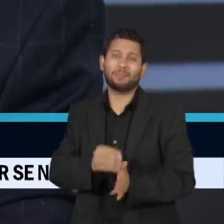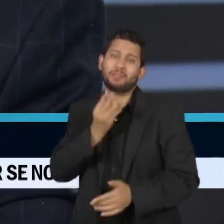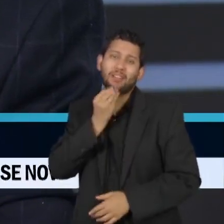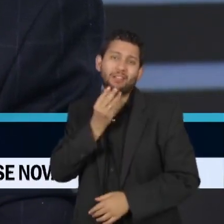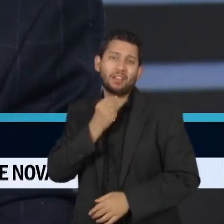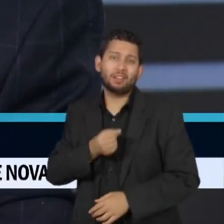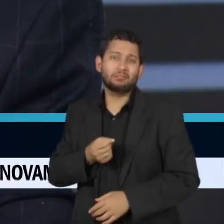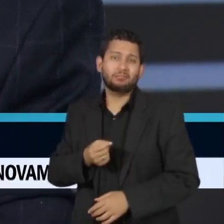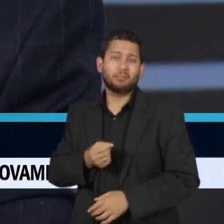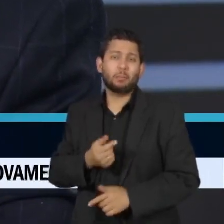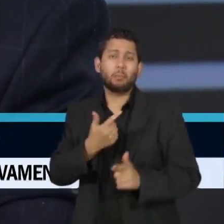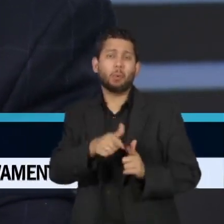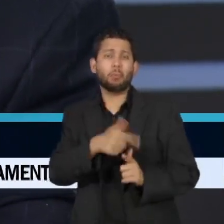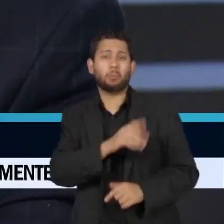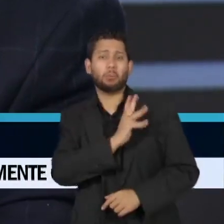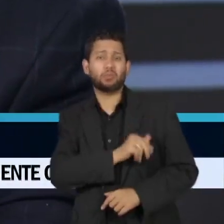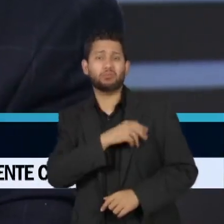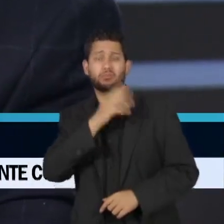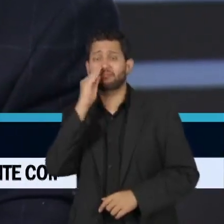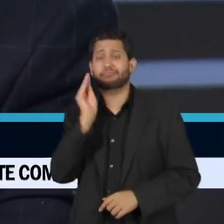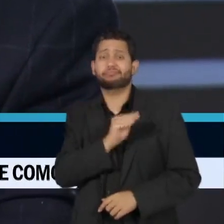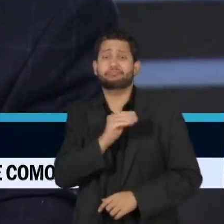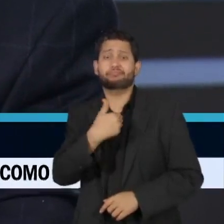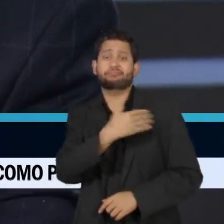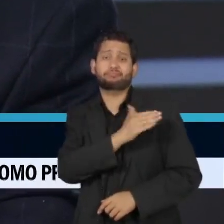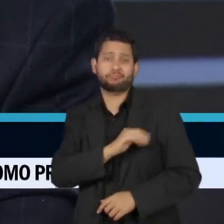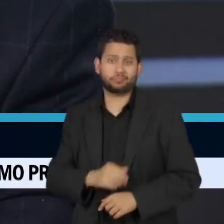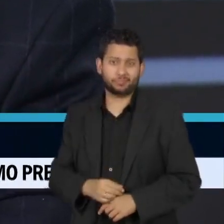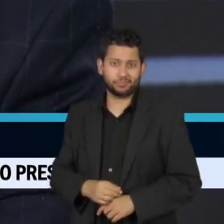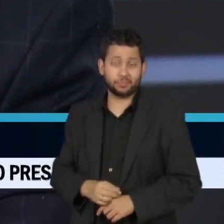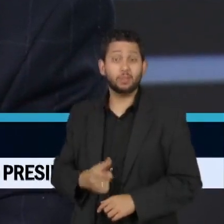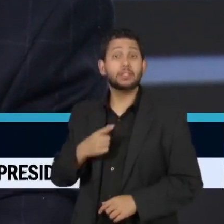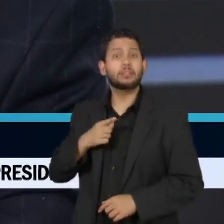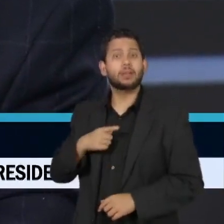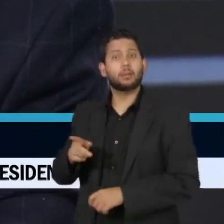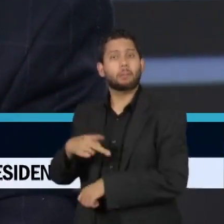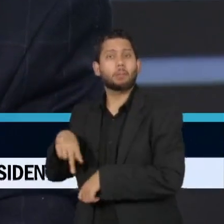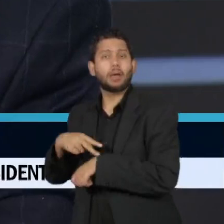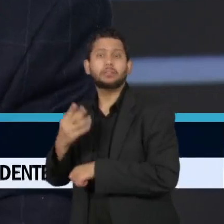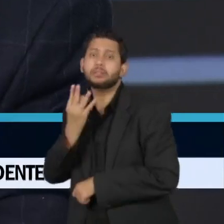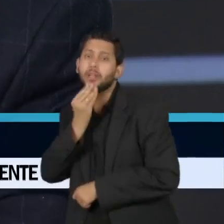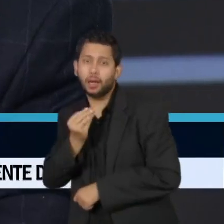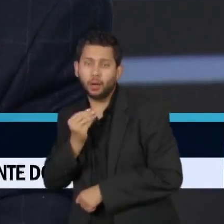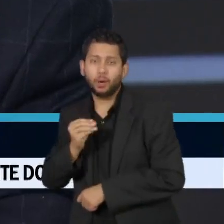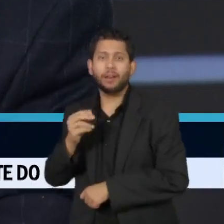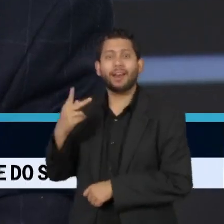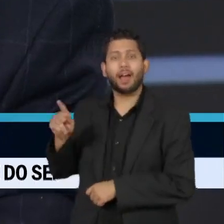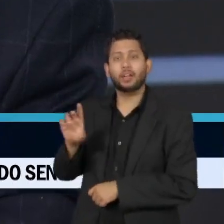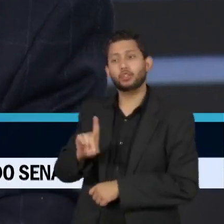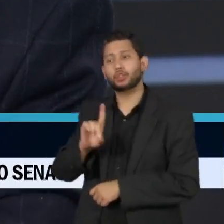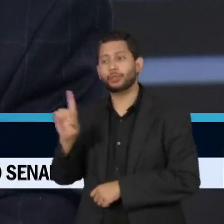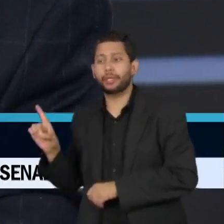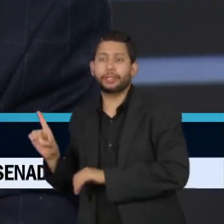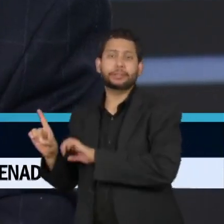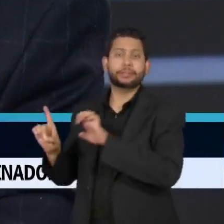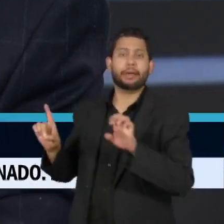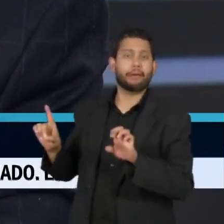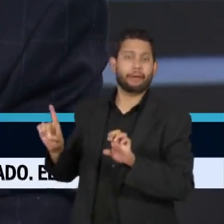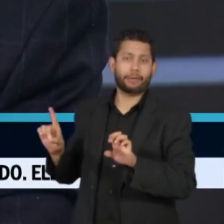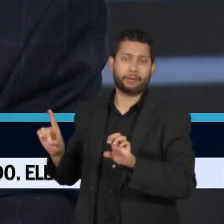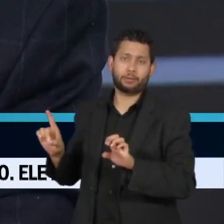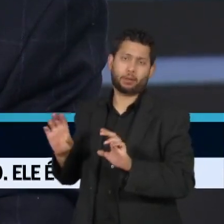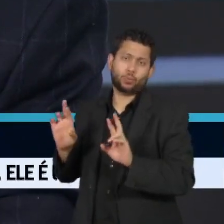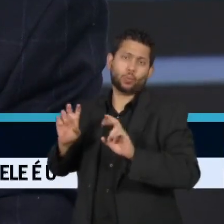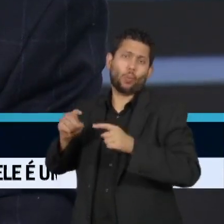pelo problema palestino. Né? Você tinha uma esquerda em Israel. Em Israel, a diferença entre esquerda e direita nunca foi uma questão econômica há muitos